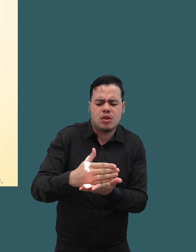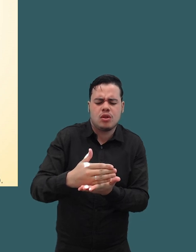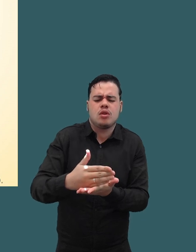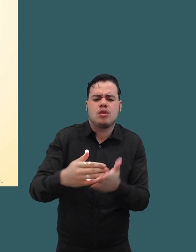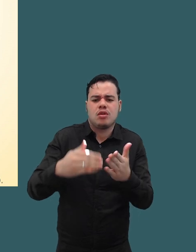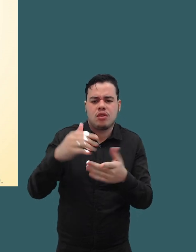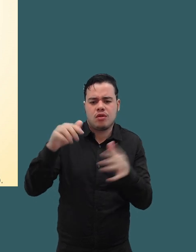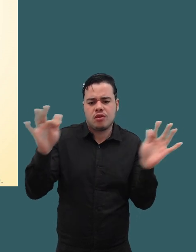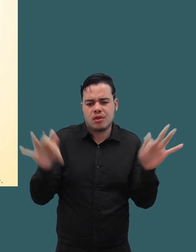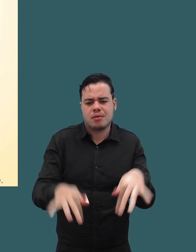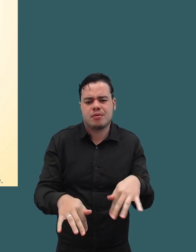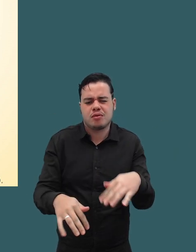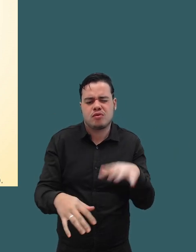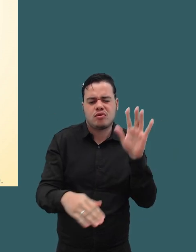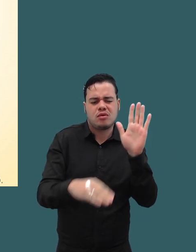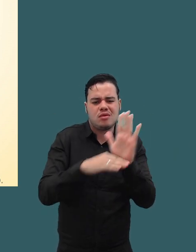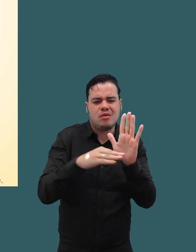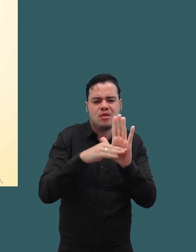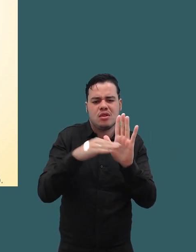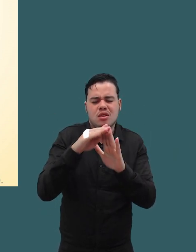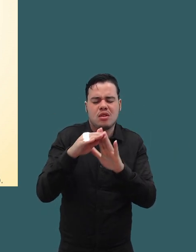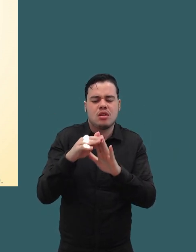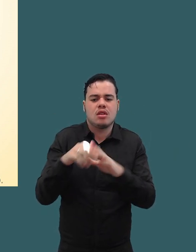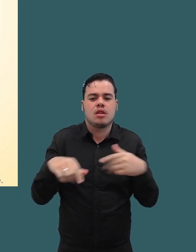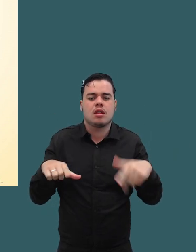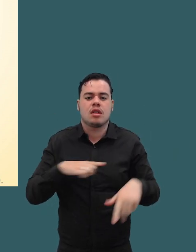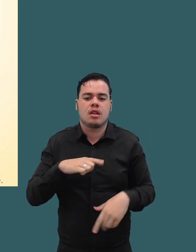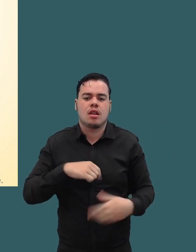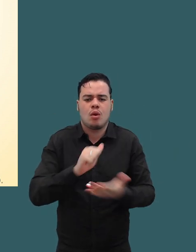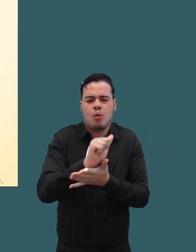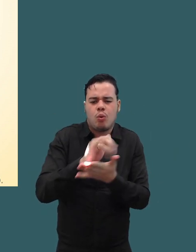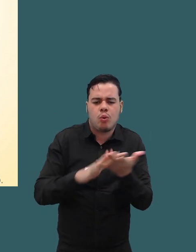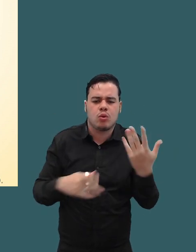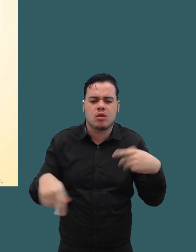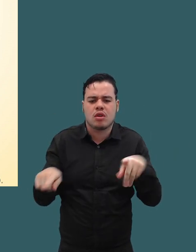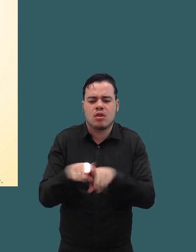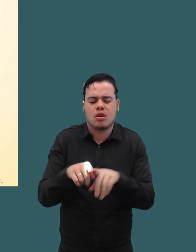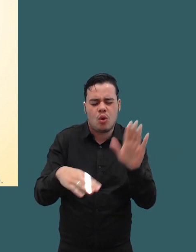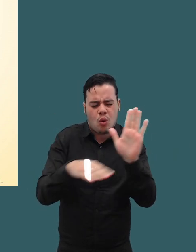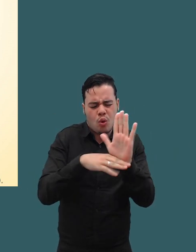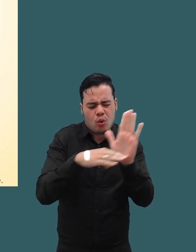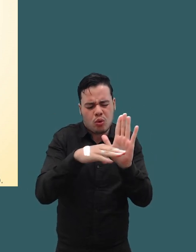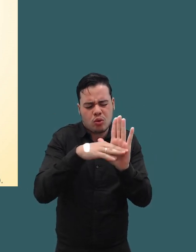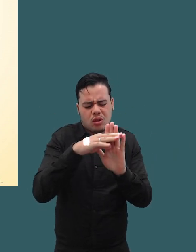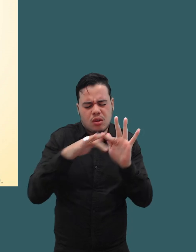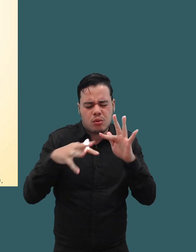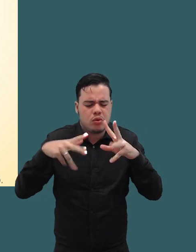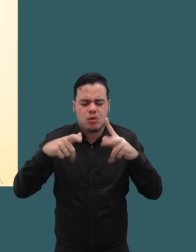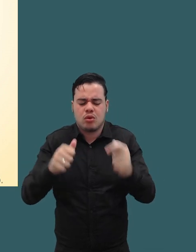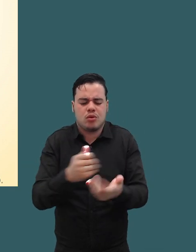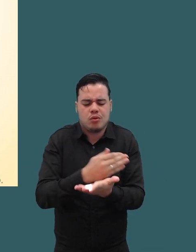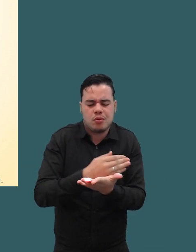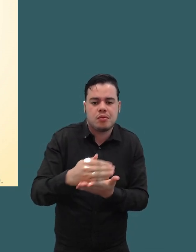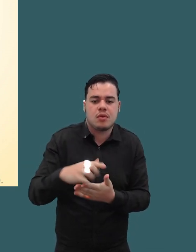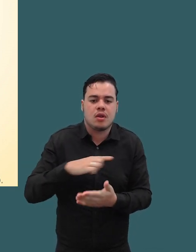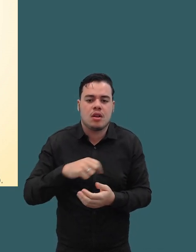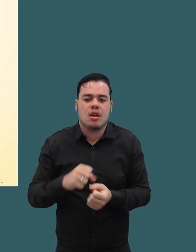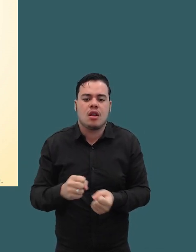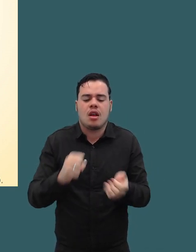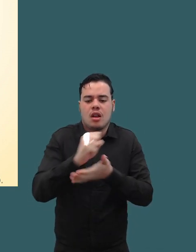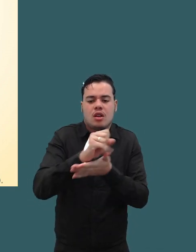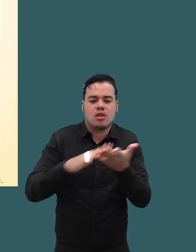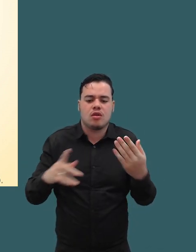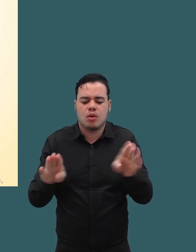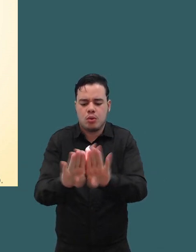anual, que tem atividades como essa, que tem as atividades de fora, a atividade de portas abertas, que